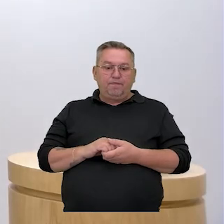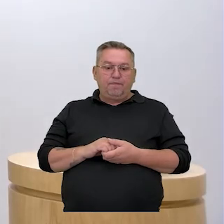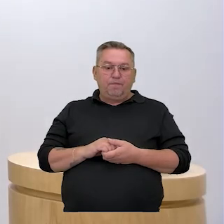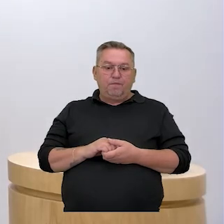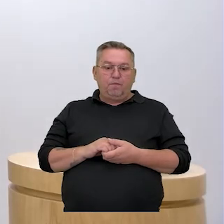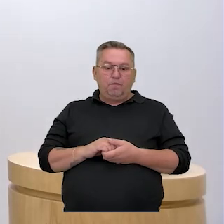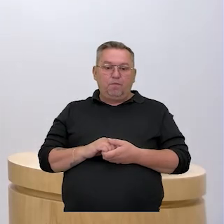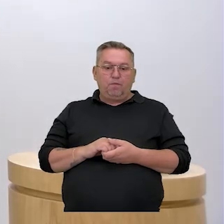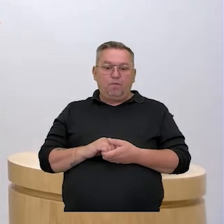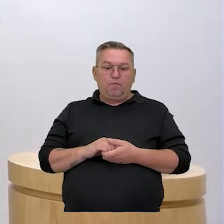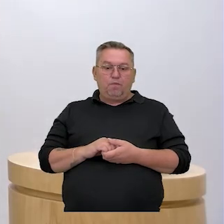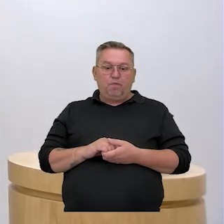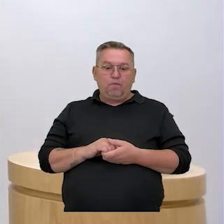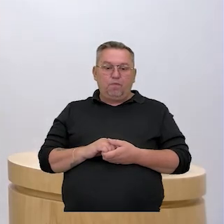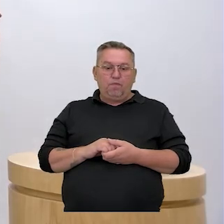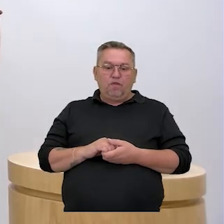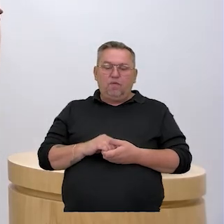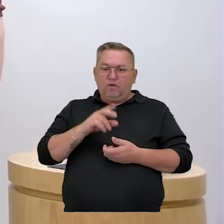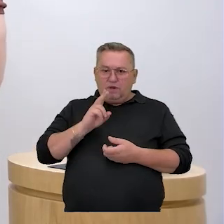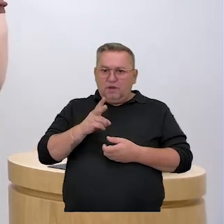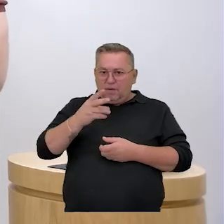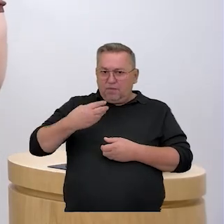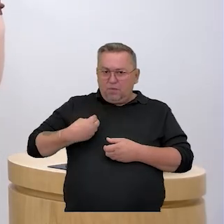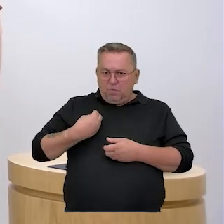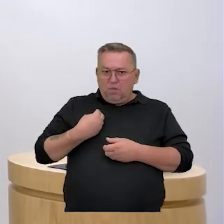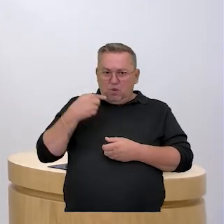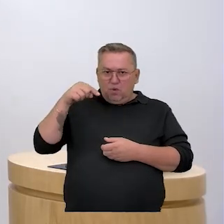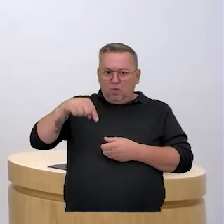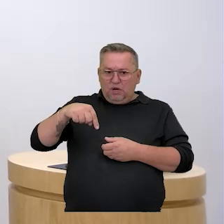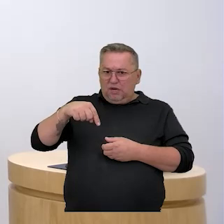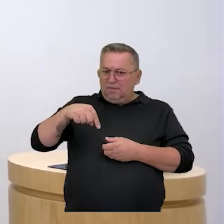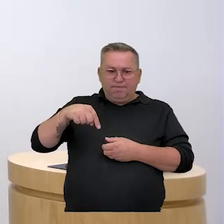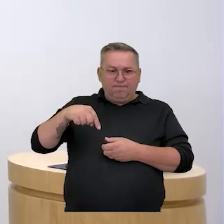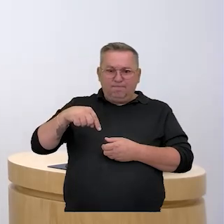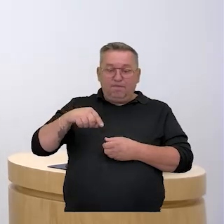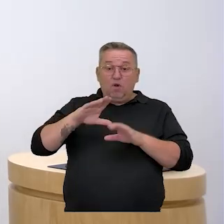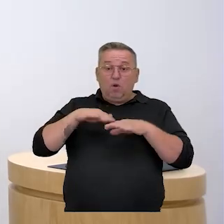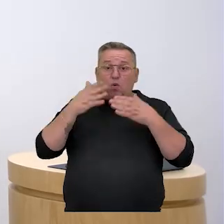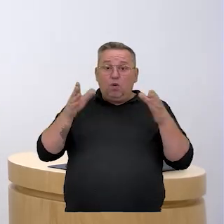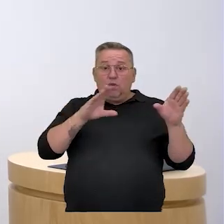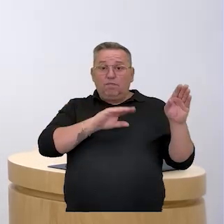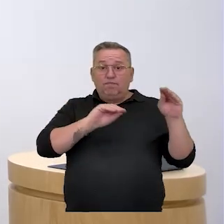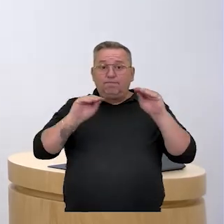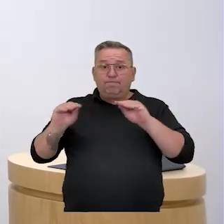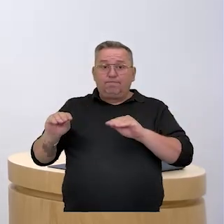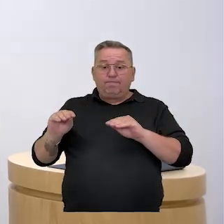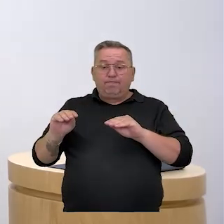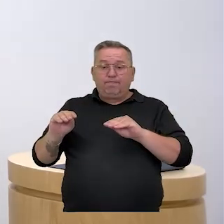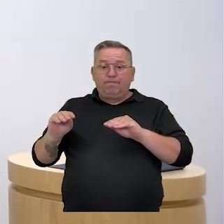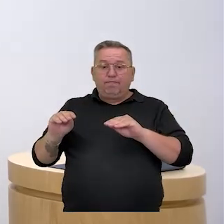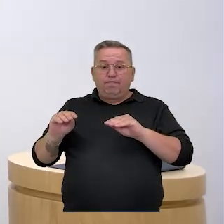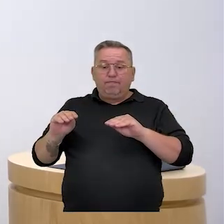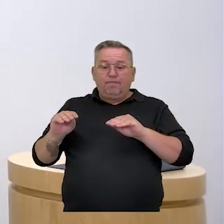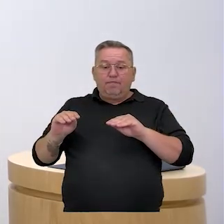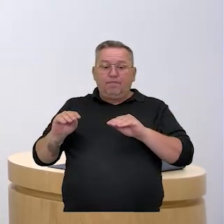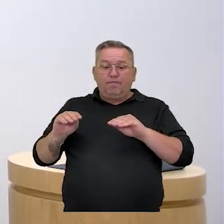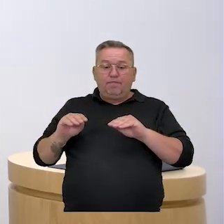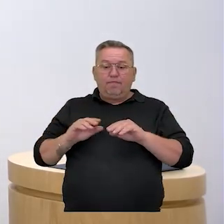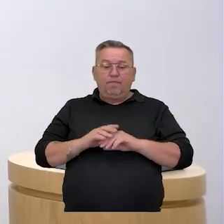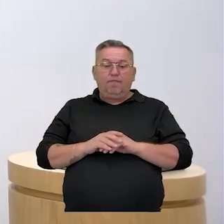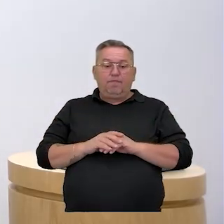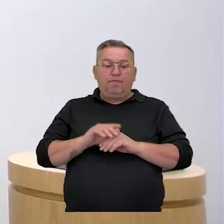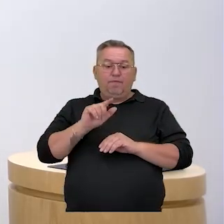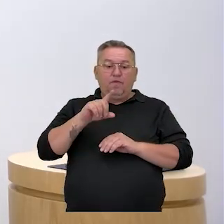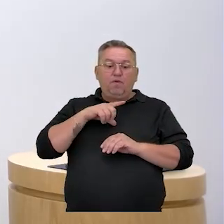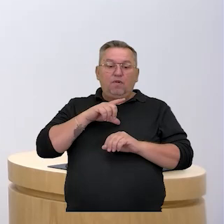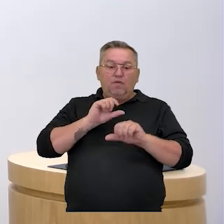perguntei. Você sempre morou aqui? Não. Quando você se mudou? When did you move? Mesma coisa, ó. Você move é